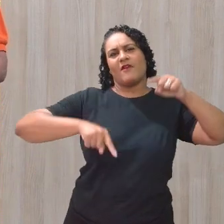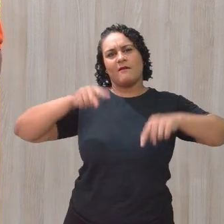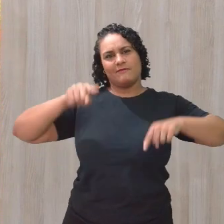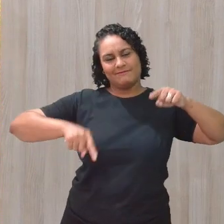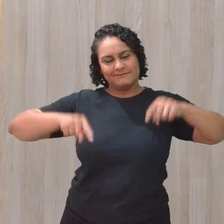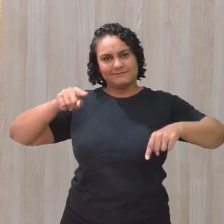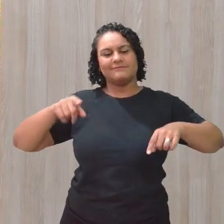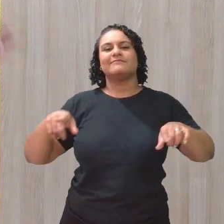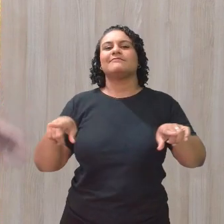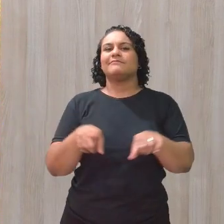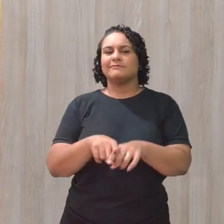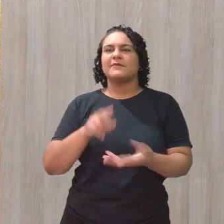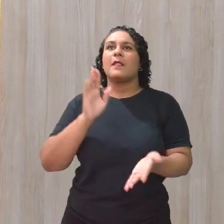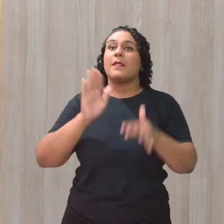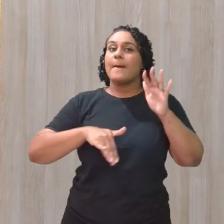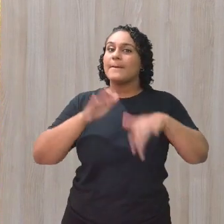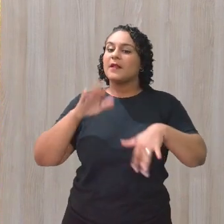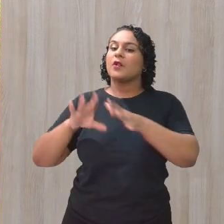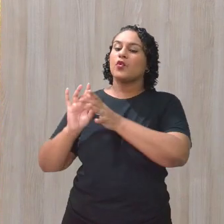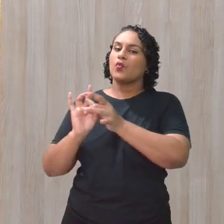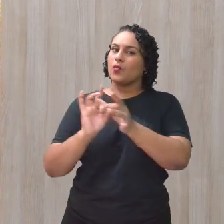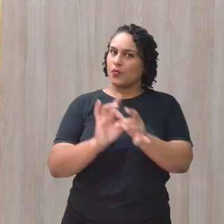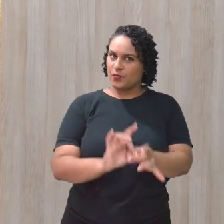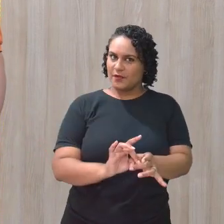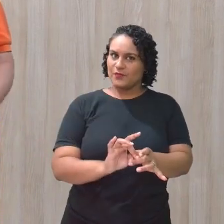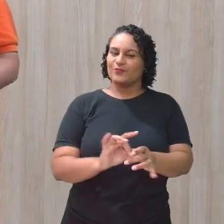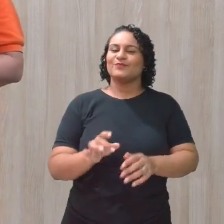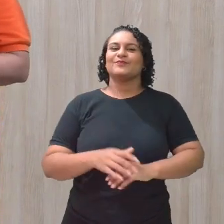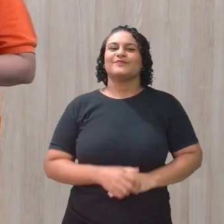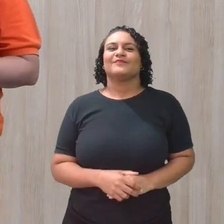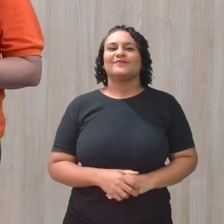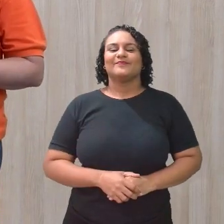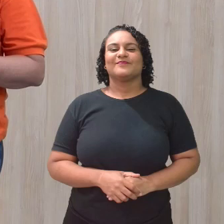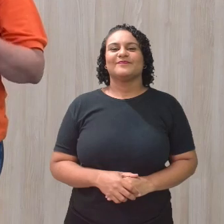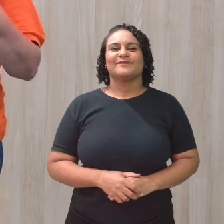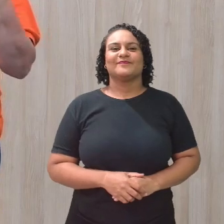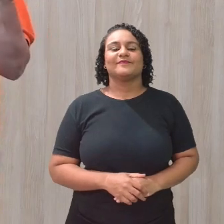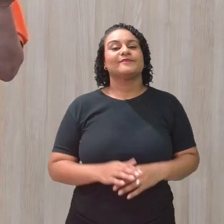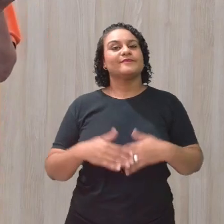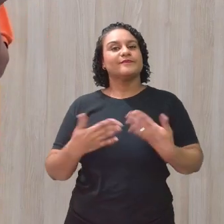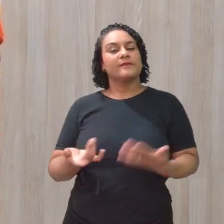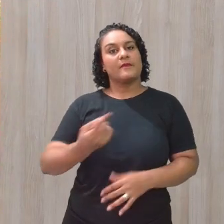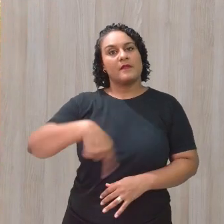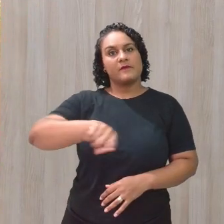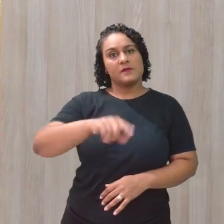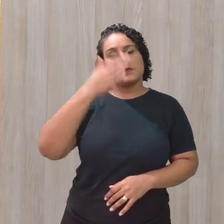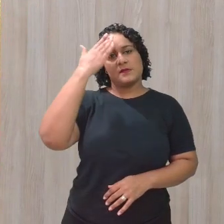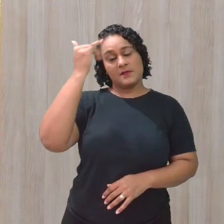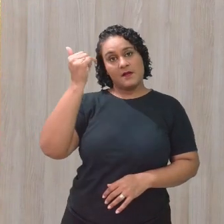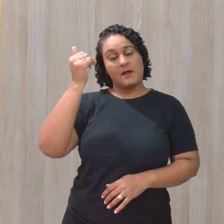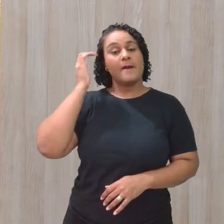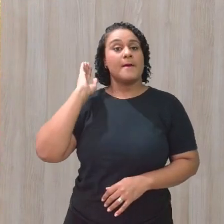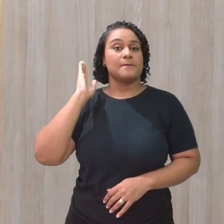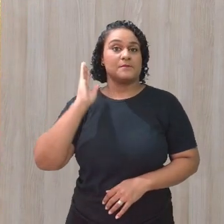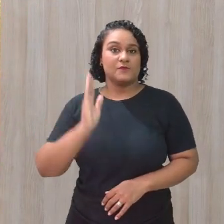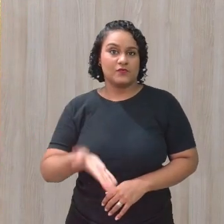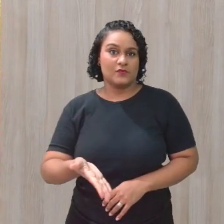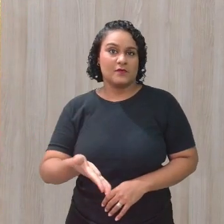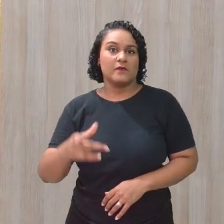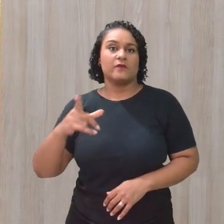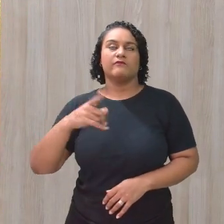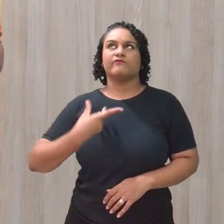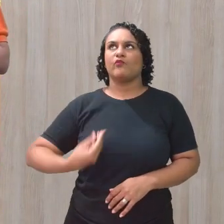variações em diferentes contextos. Então, vamos seguindo. Como vocês já sabem, não é?